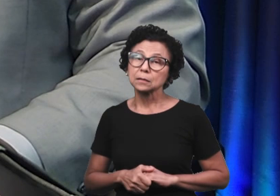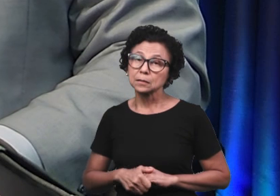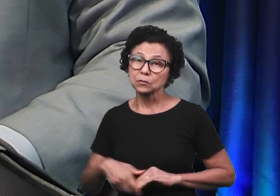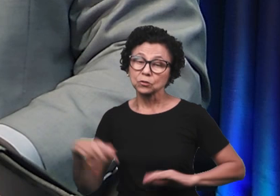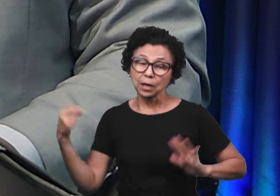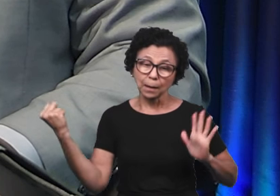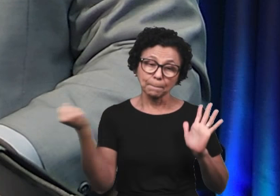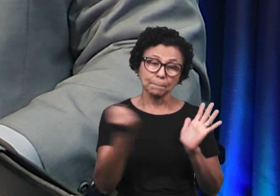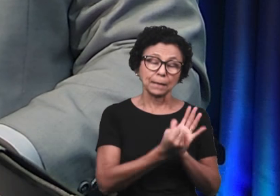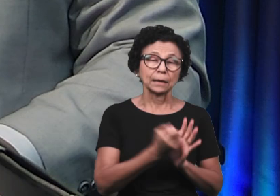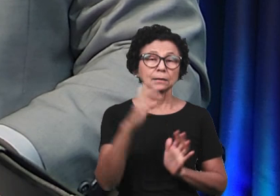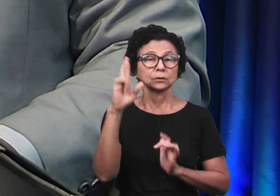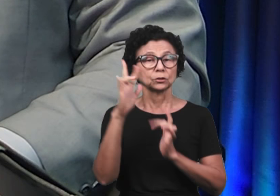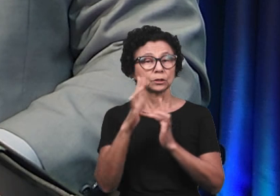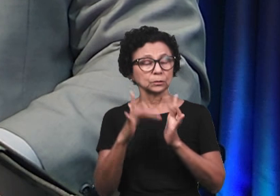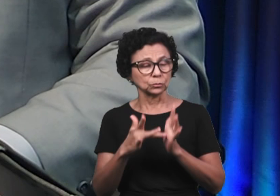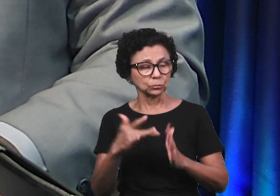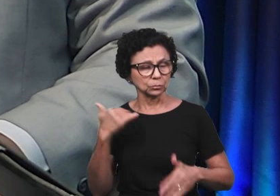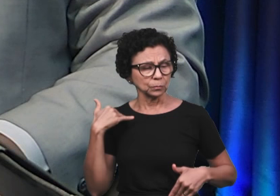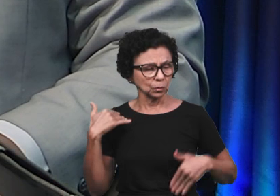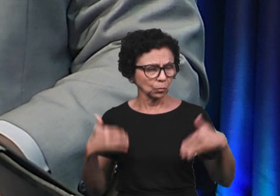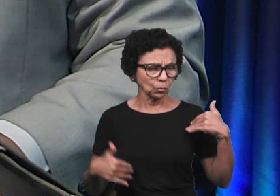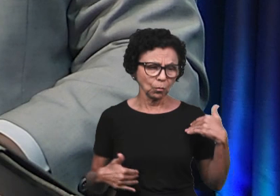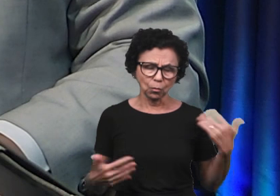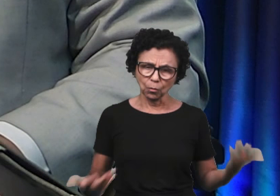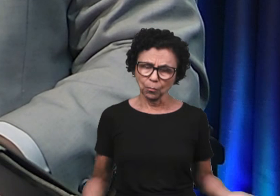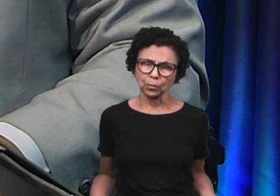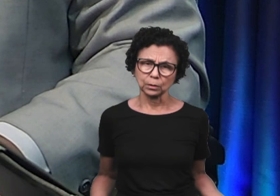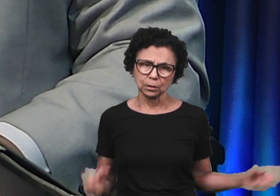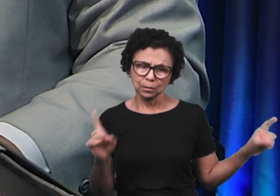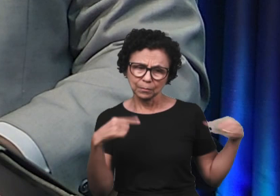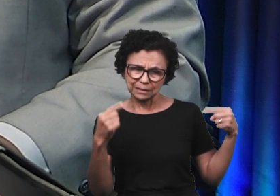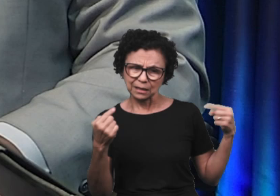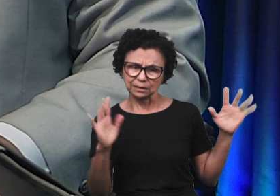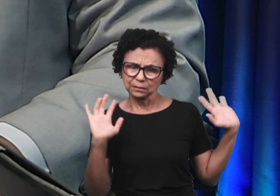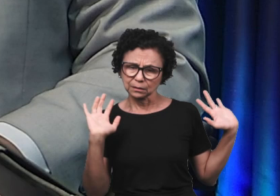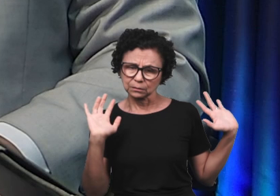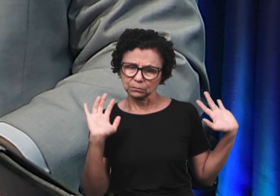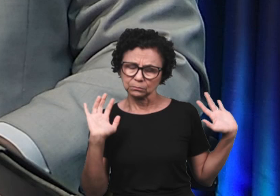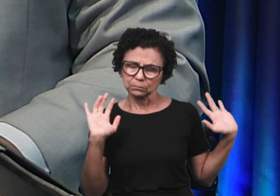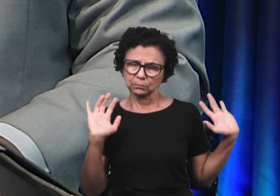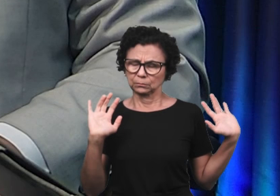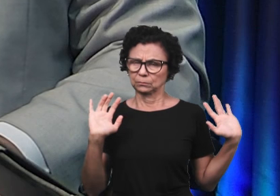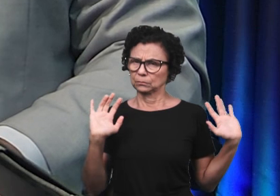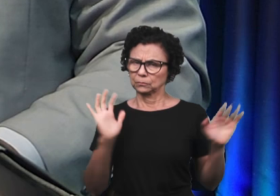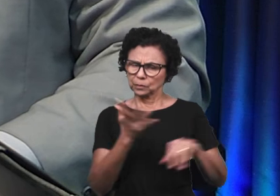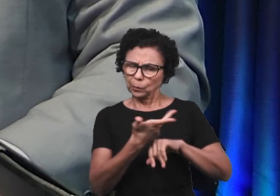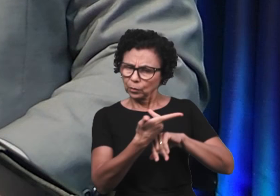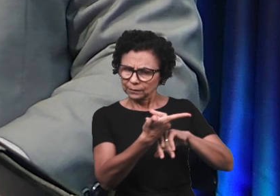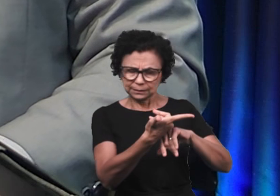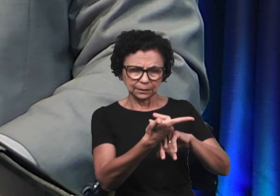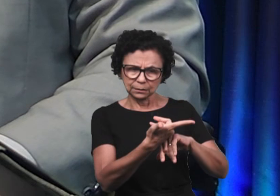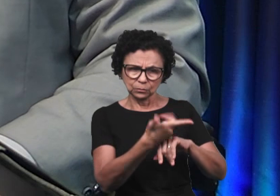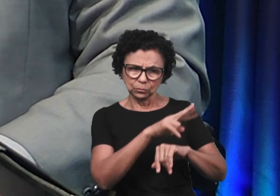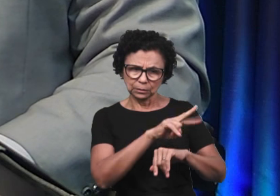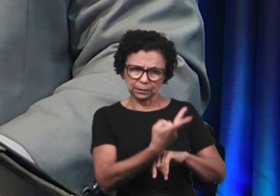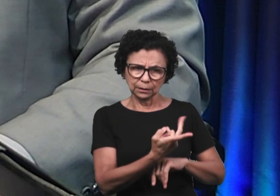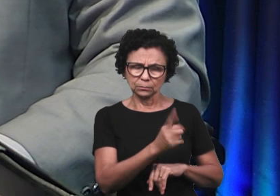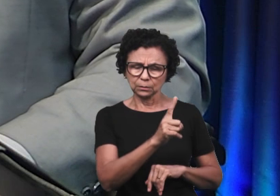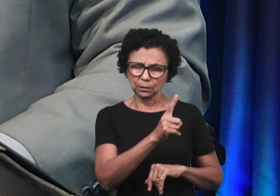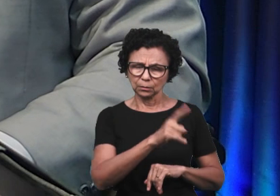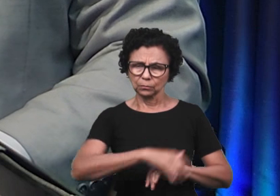do Senhor Jesus. Amém. Então, essa é a experiência da igreja. Amém. A igreja fiel do